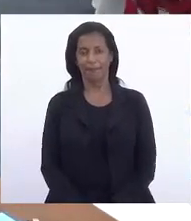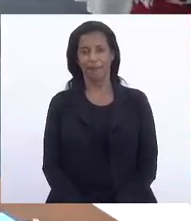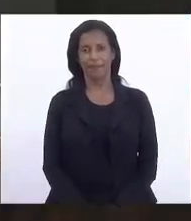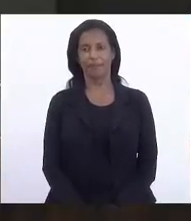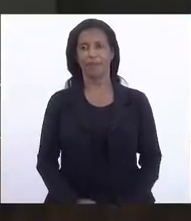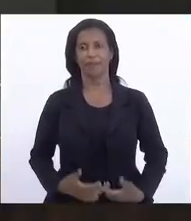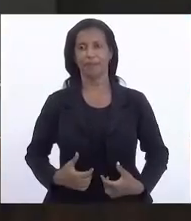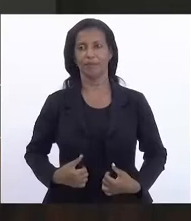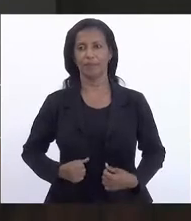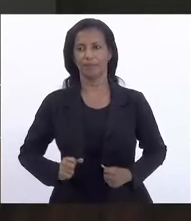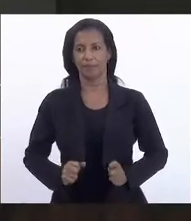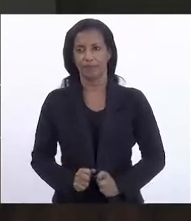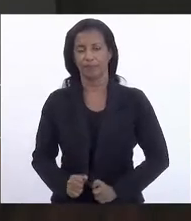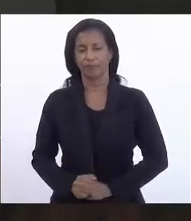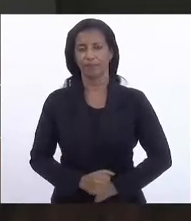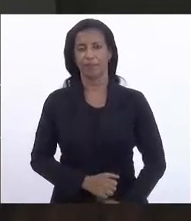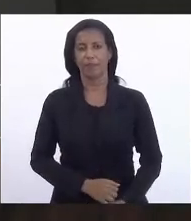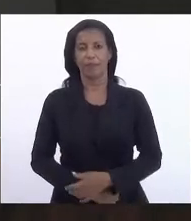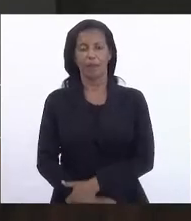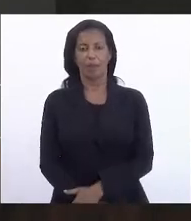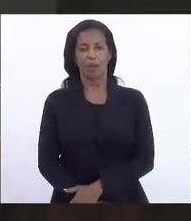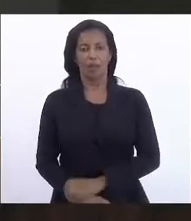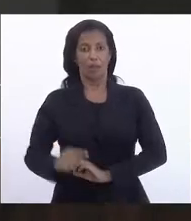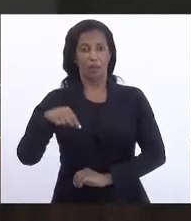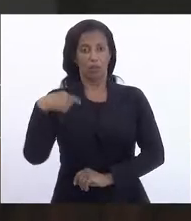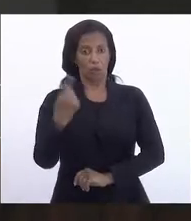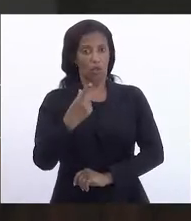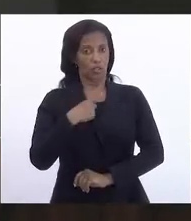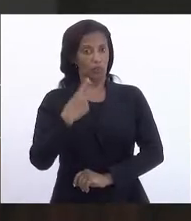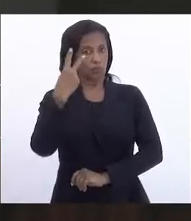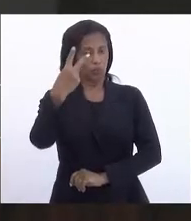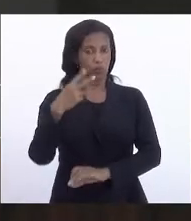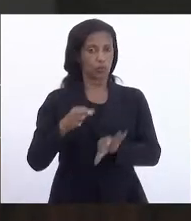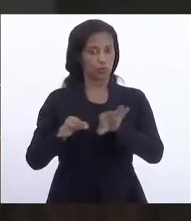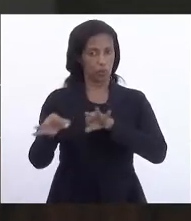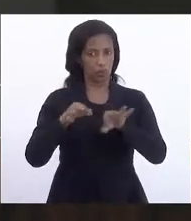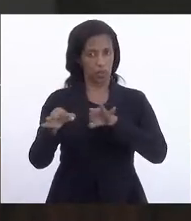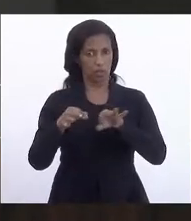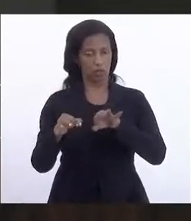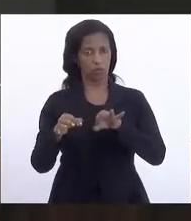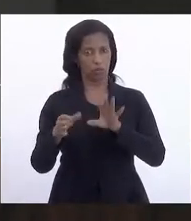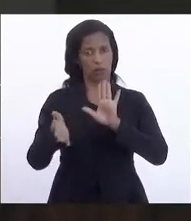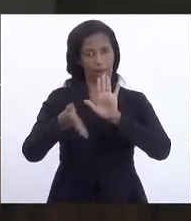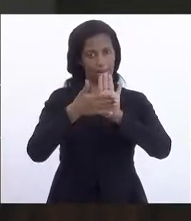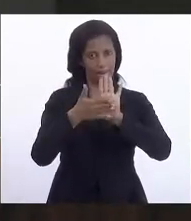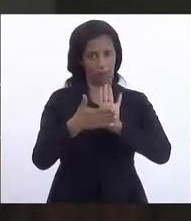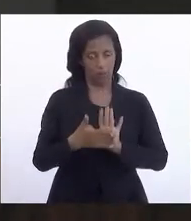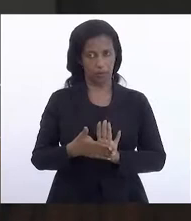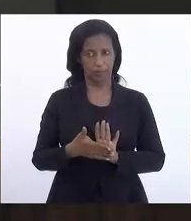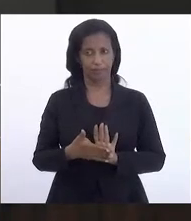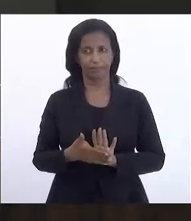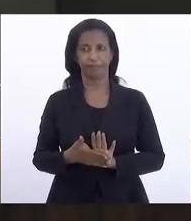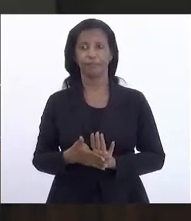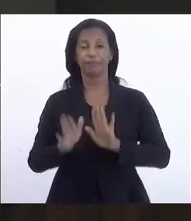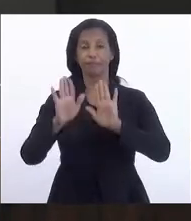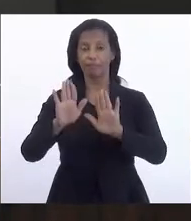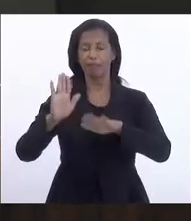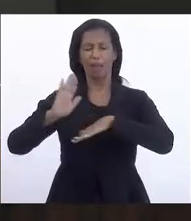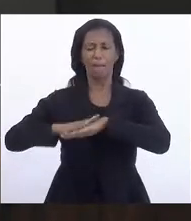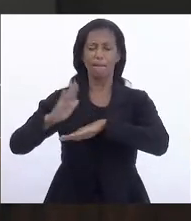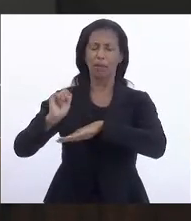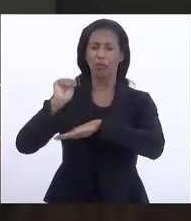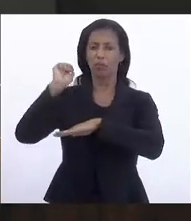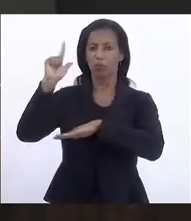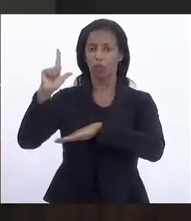encaminhamento. Nós temos ainda dois projetos na pauta porque era a última, terceira página. Mas, mais que isso,